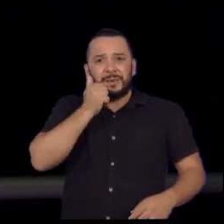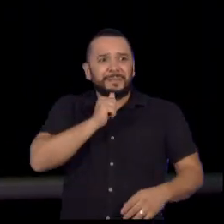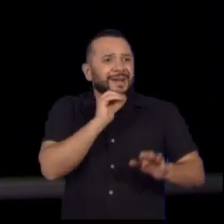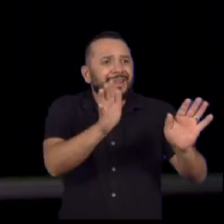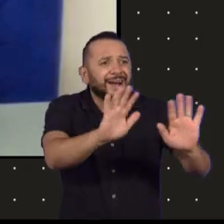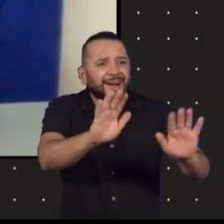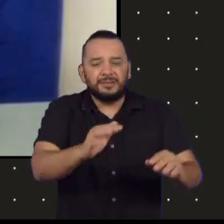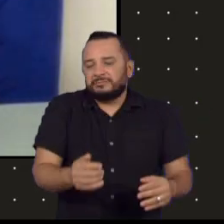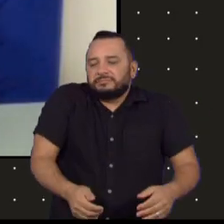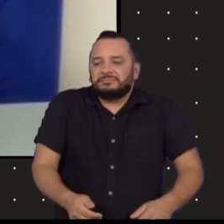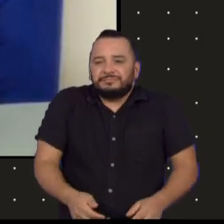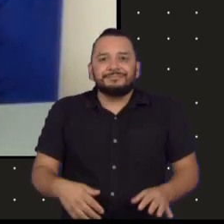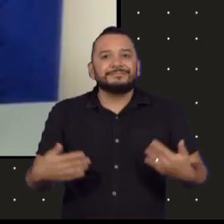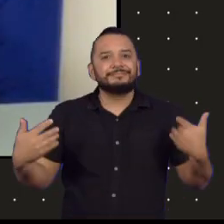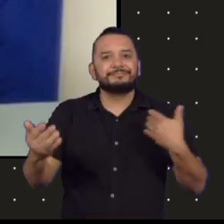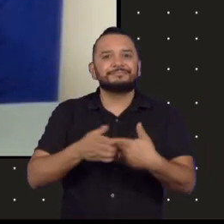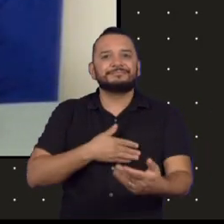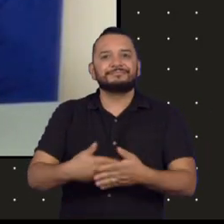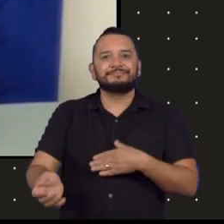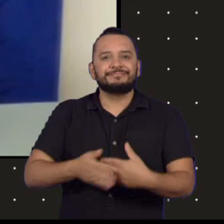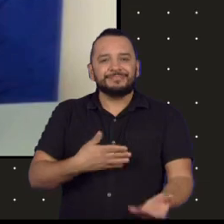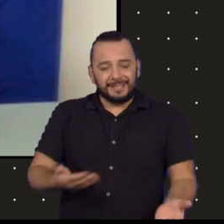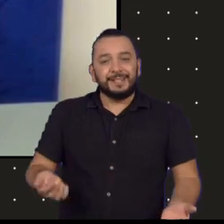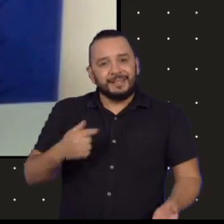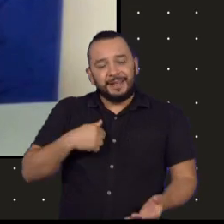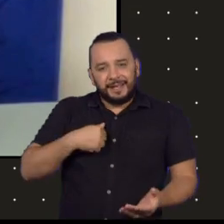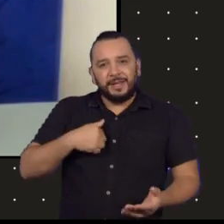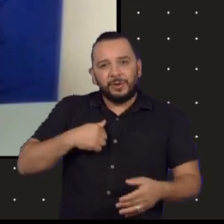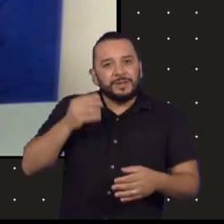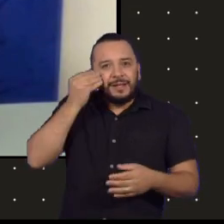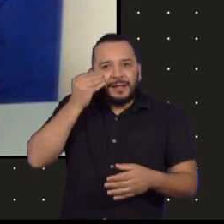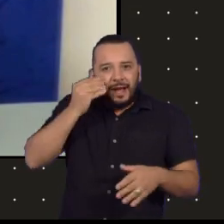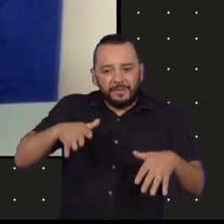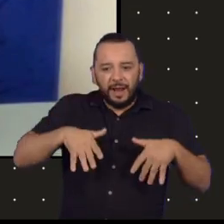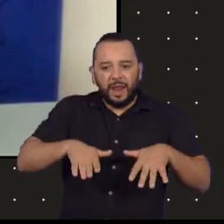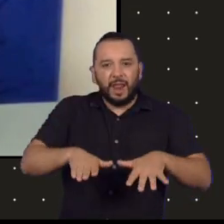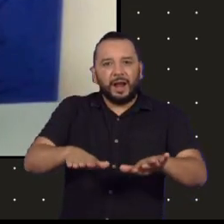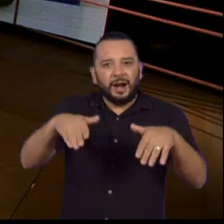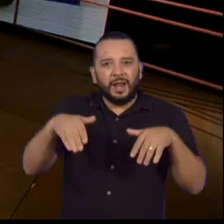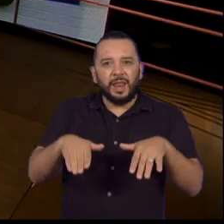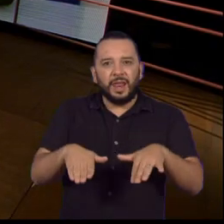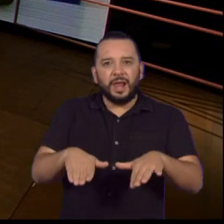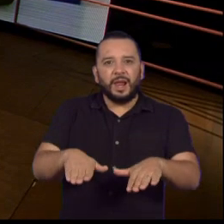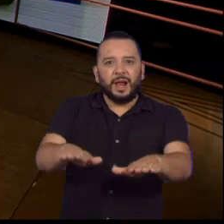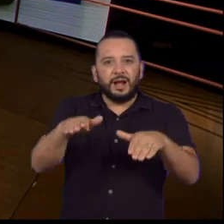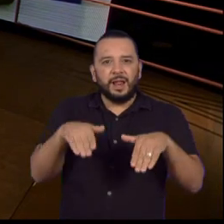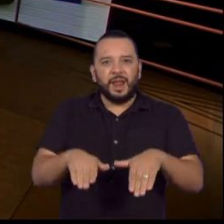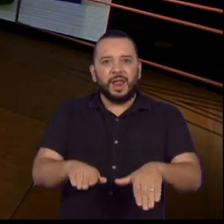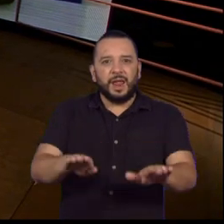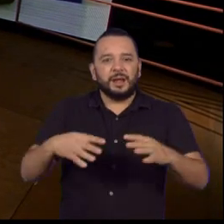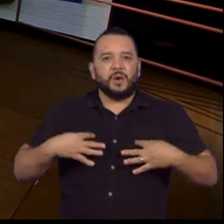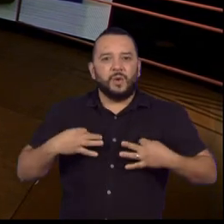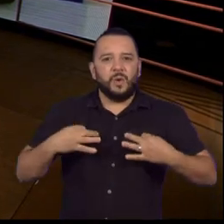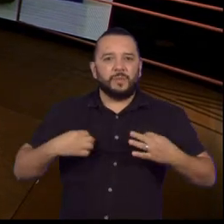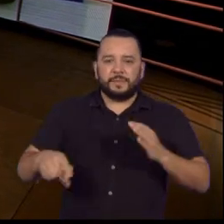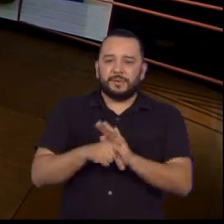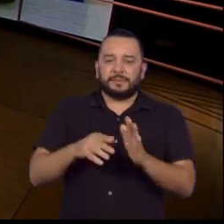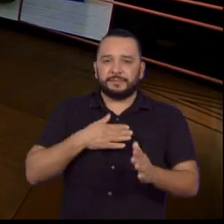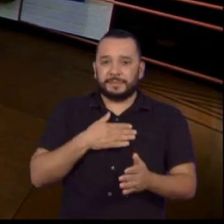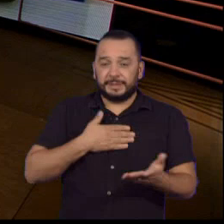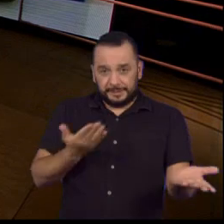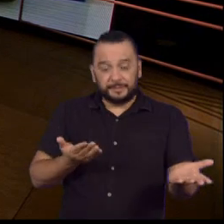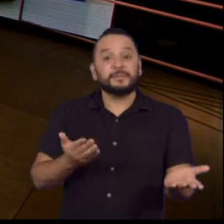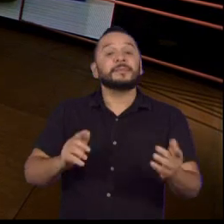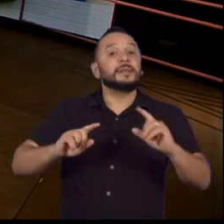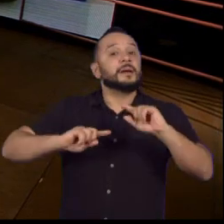costurar, até hoje eu não sei costurar, mas eu me arriscava. Então, isso acho que foi surgindo com... No teatro se